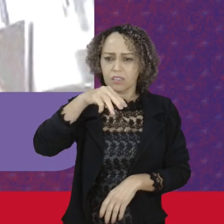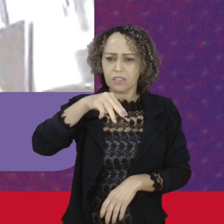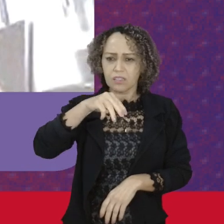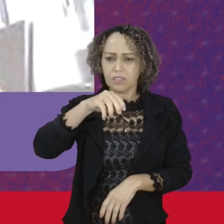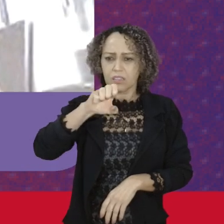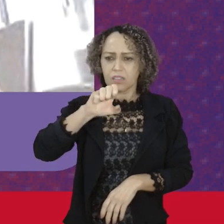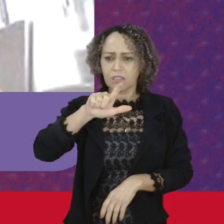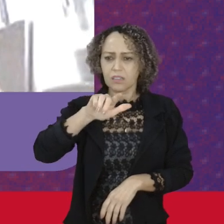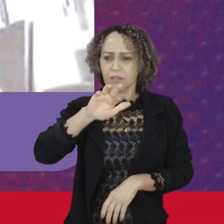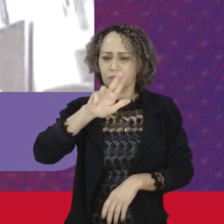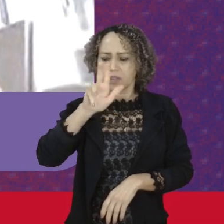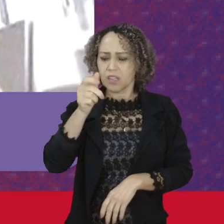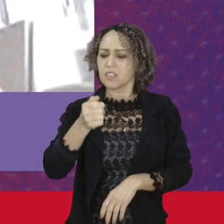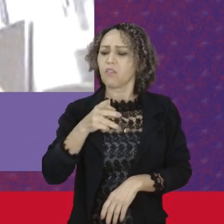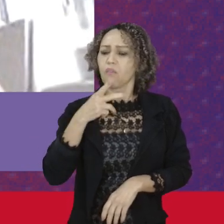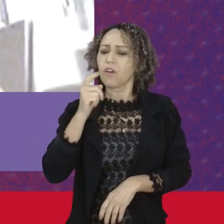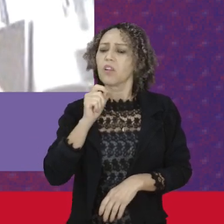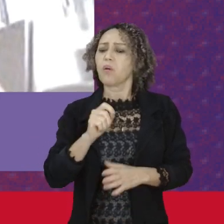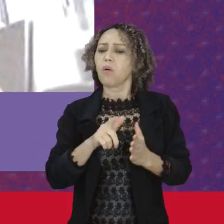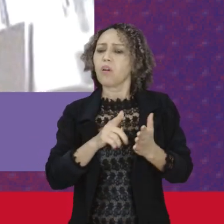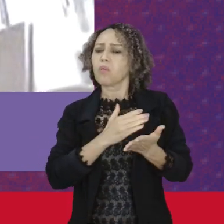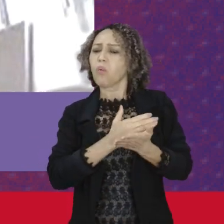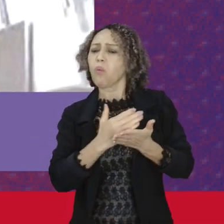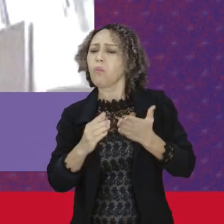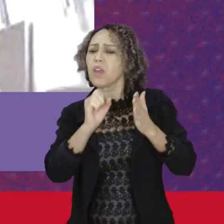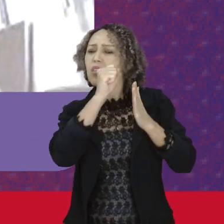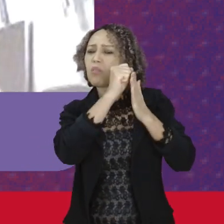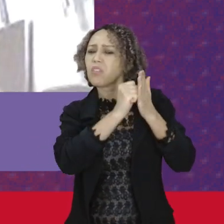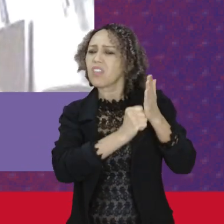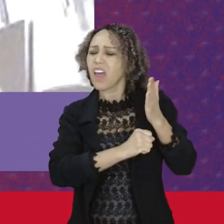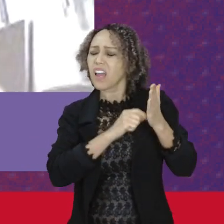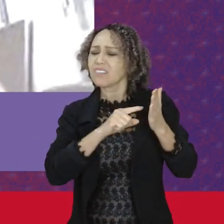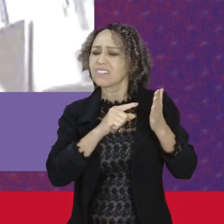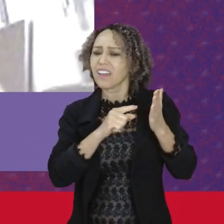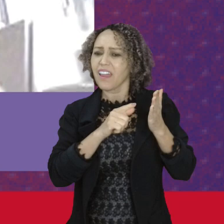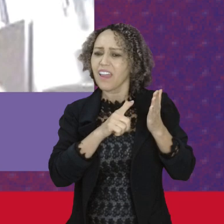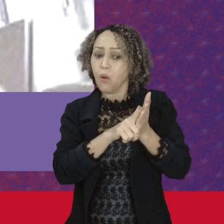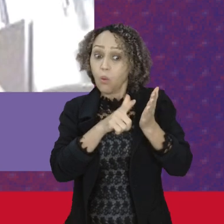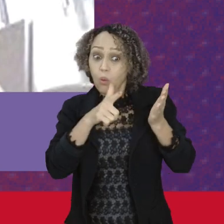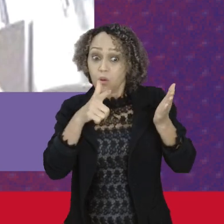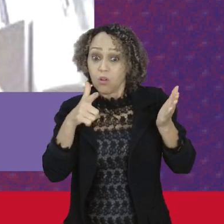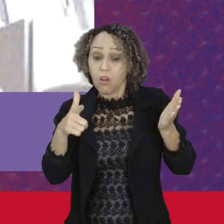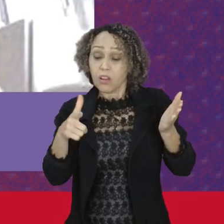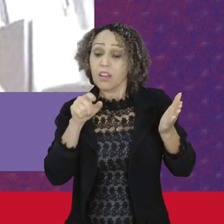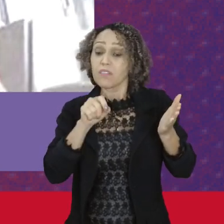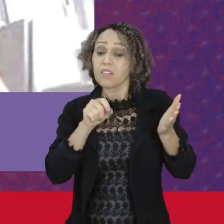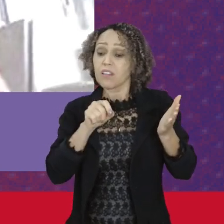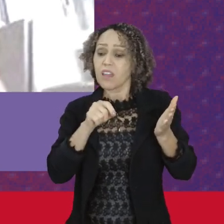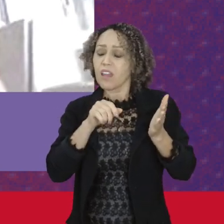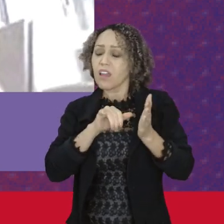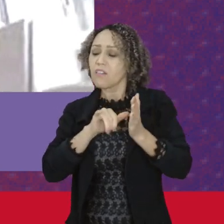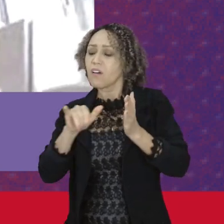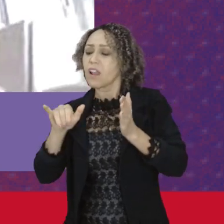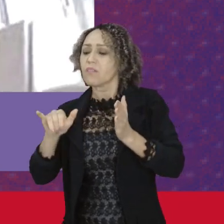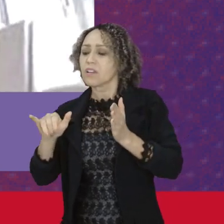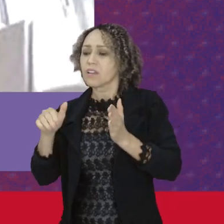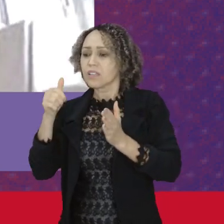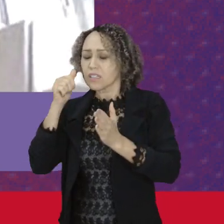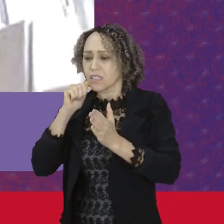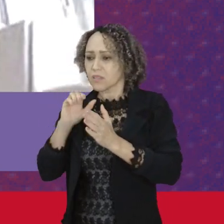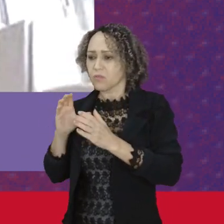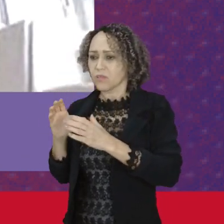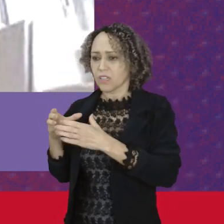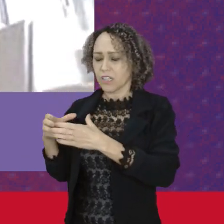dos jornais no começo do século, né, e na luta lá atrás, das sufragistas também. E eu